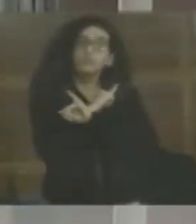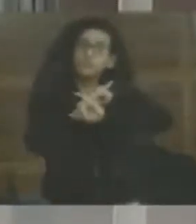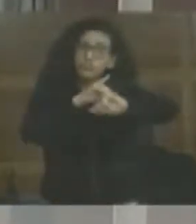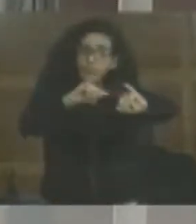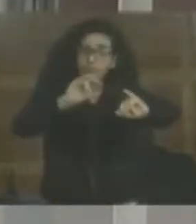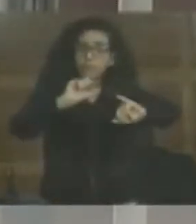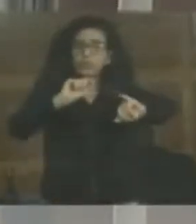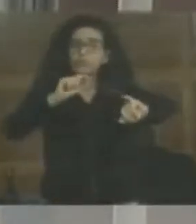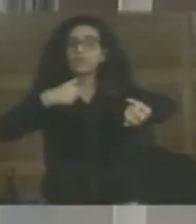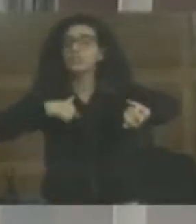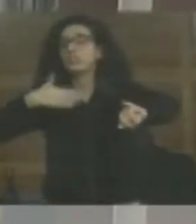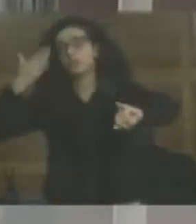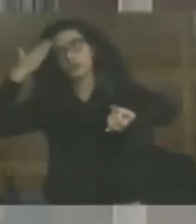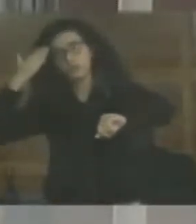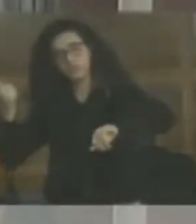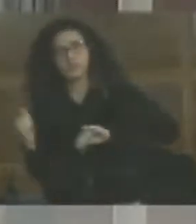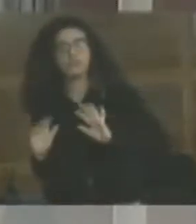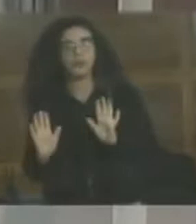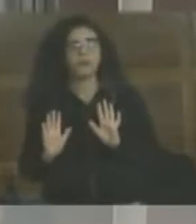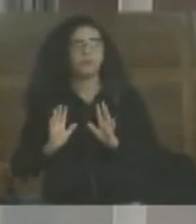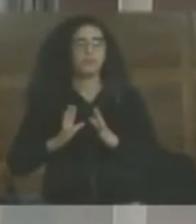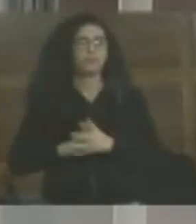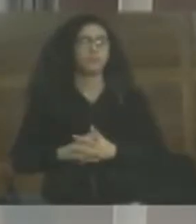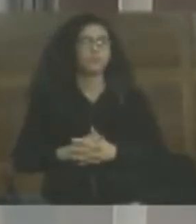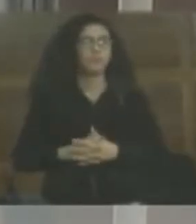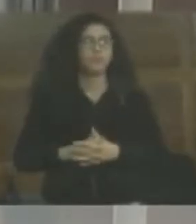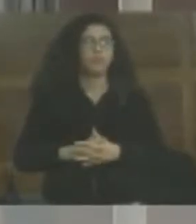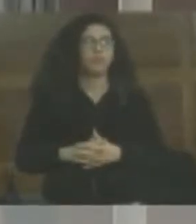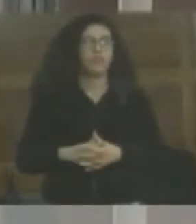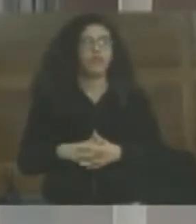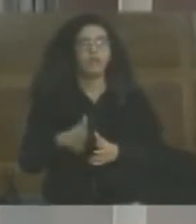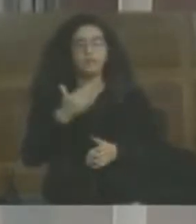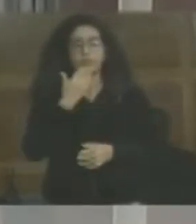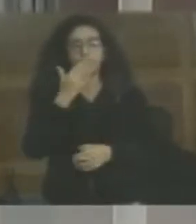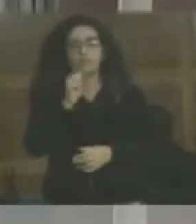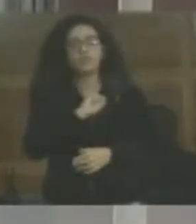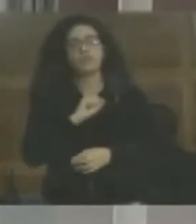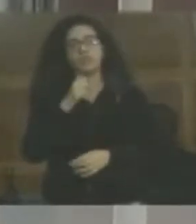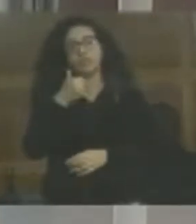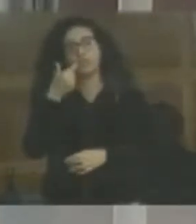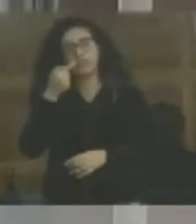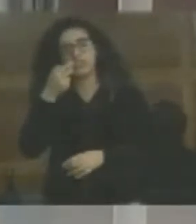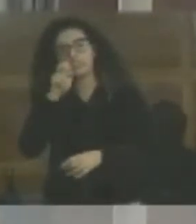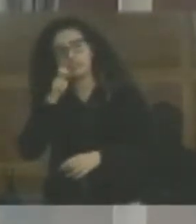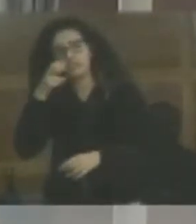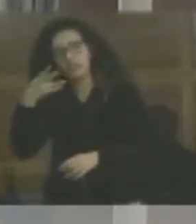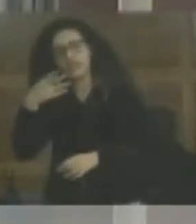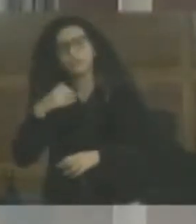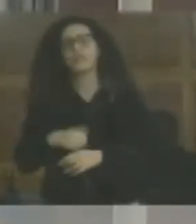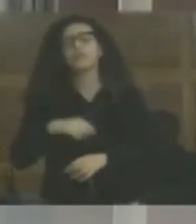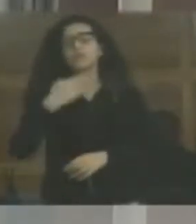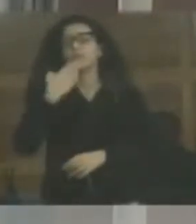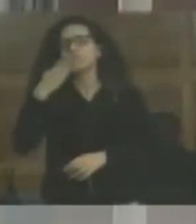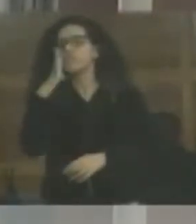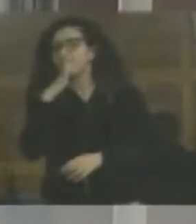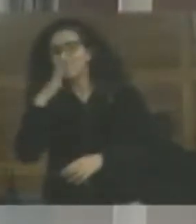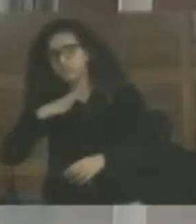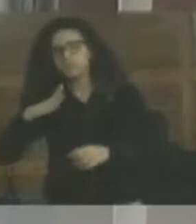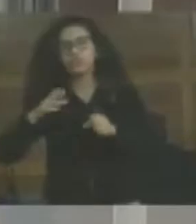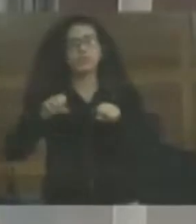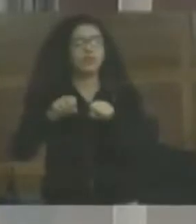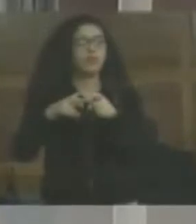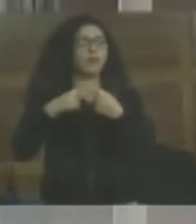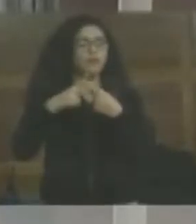foi respondido. A indicação 1754 vem solicitando em caráter de urgência a manutenção